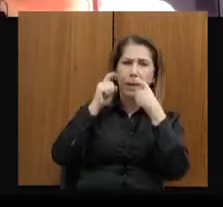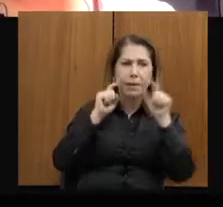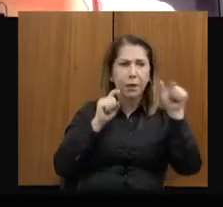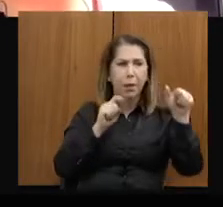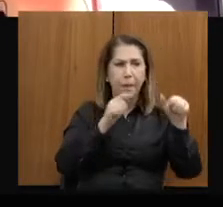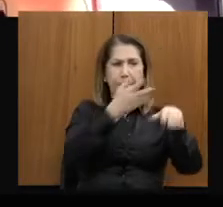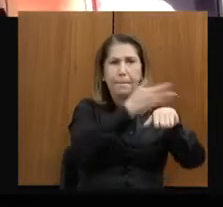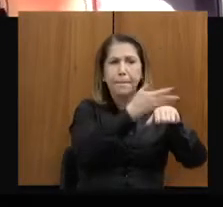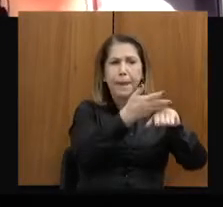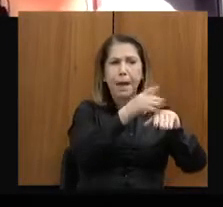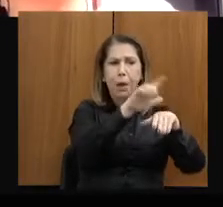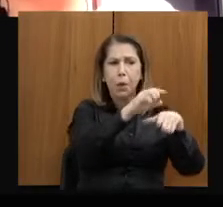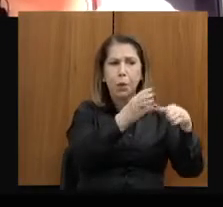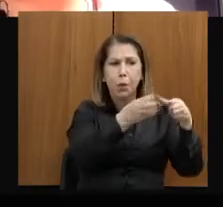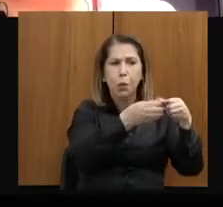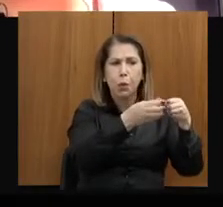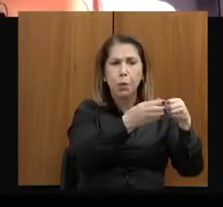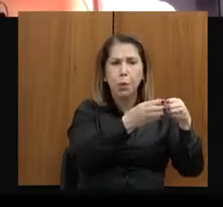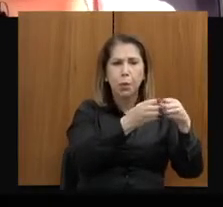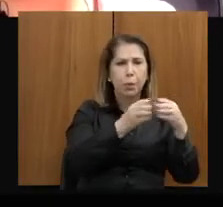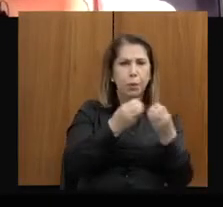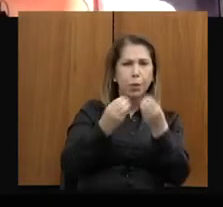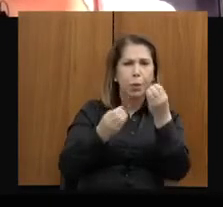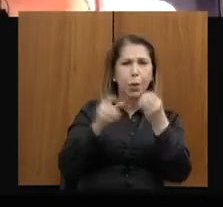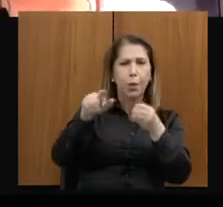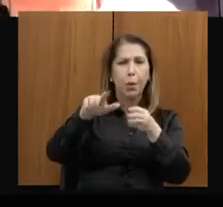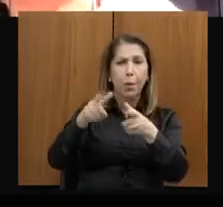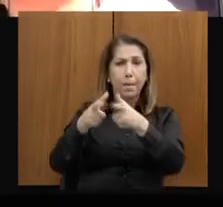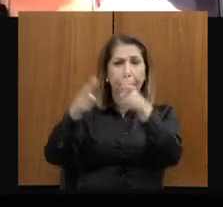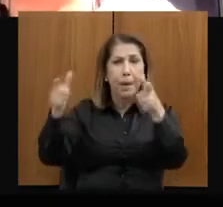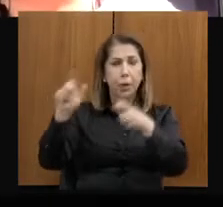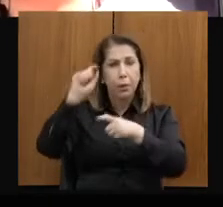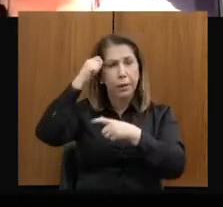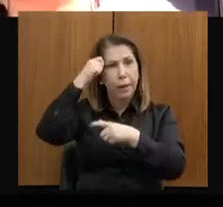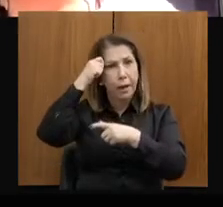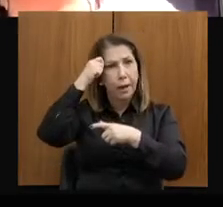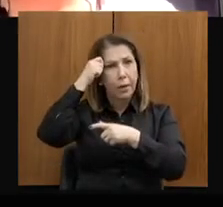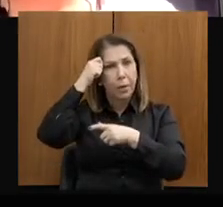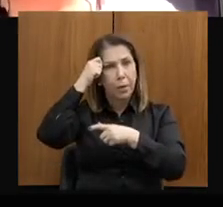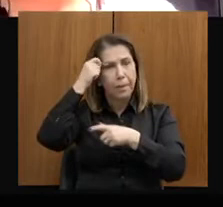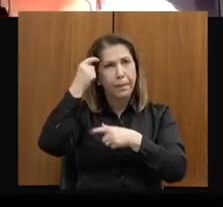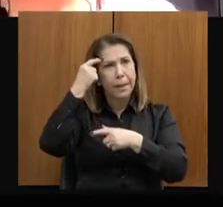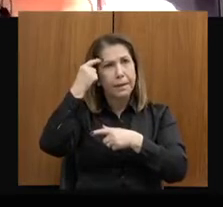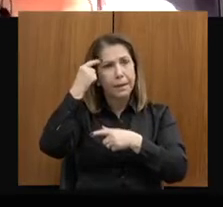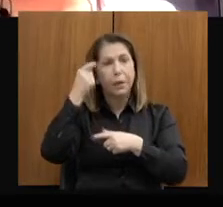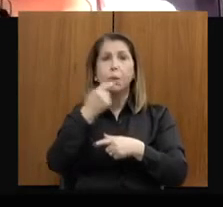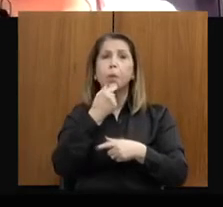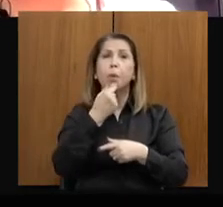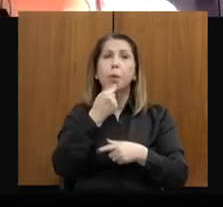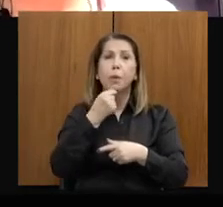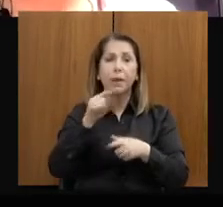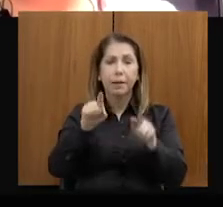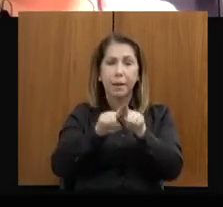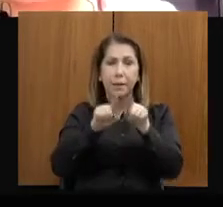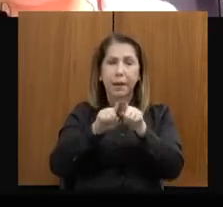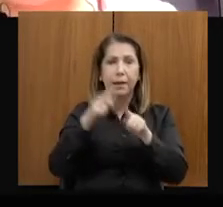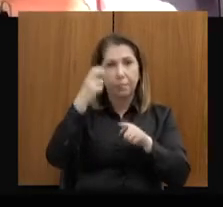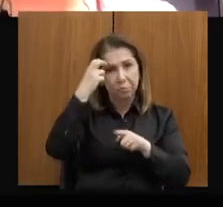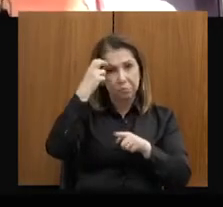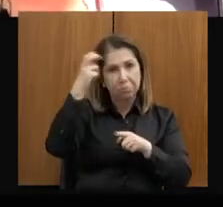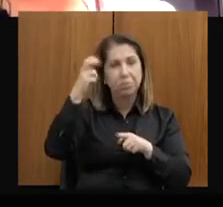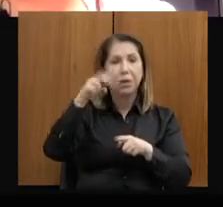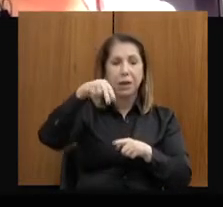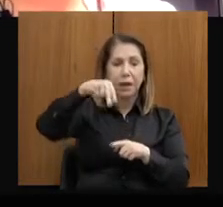econômicas pelas elites intelectuais do país e intelectuais como Nelson de Sena pelo que ele